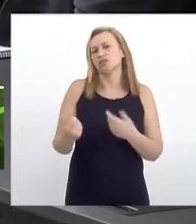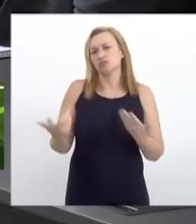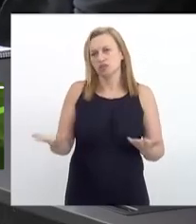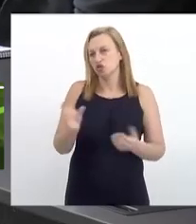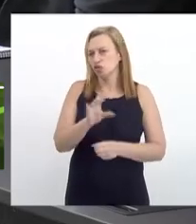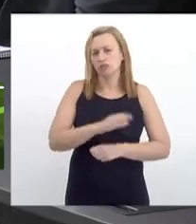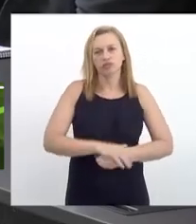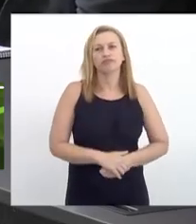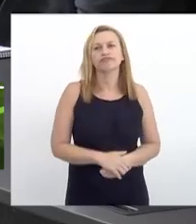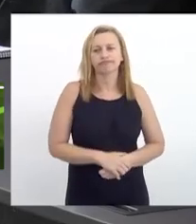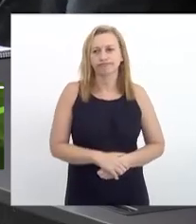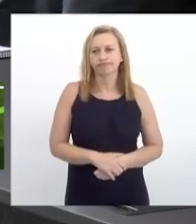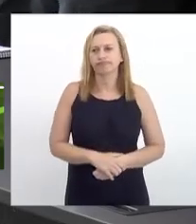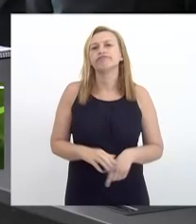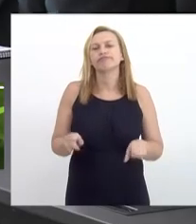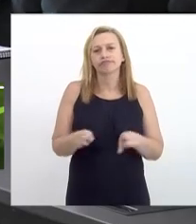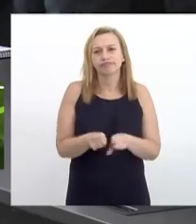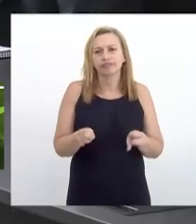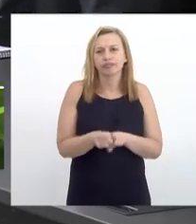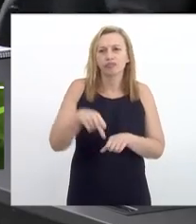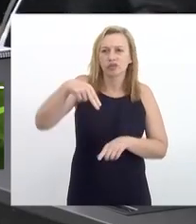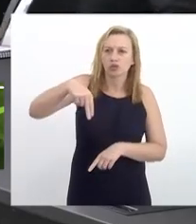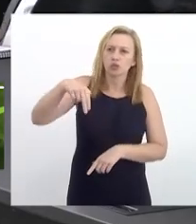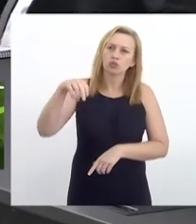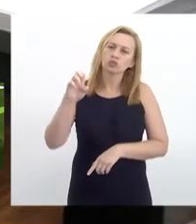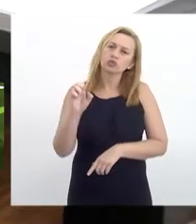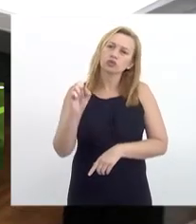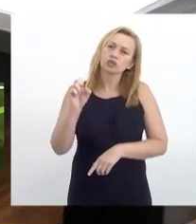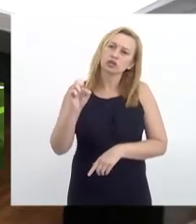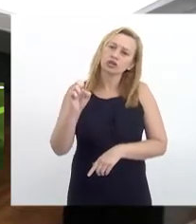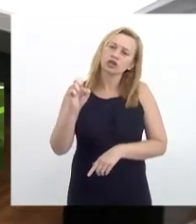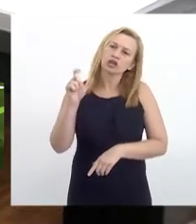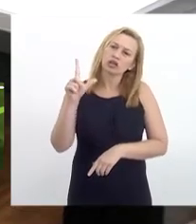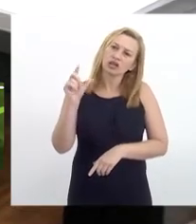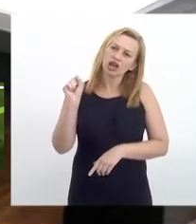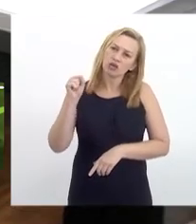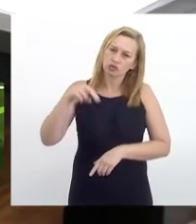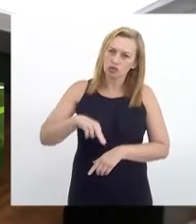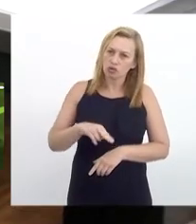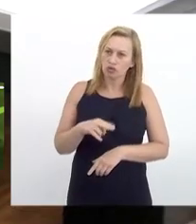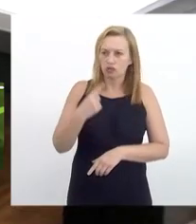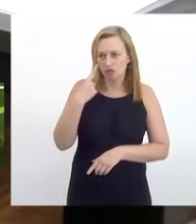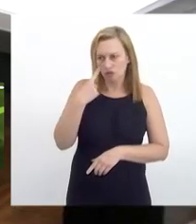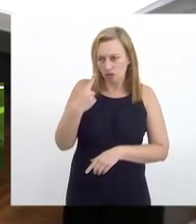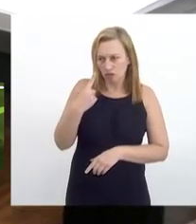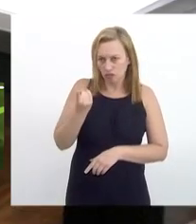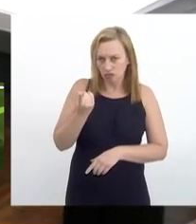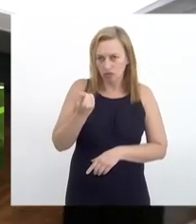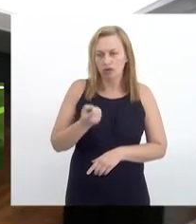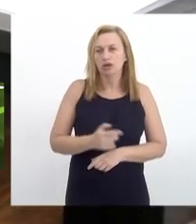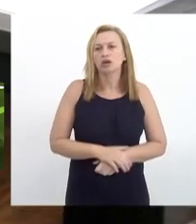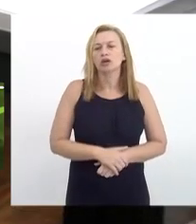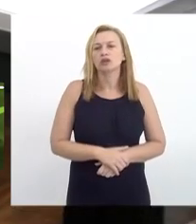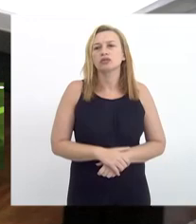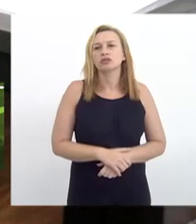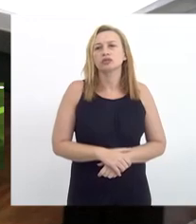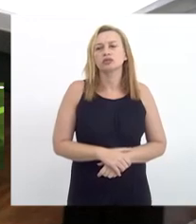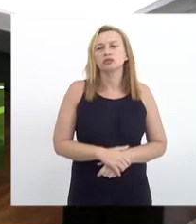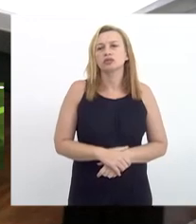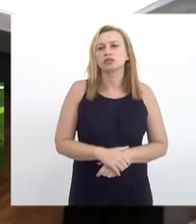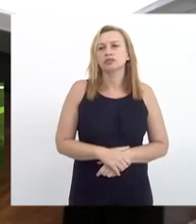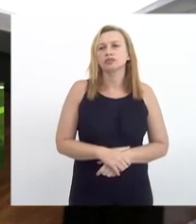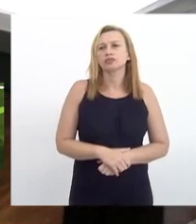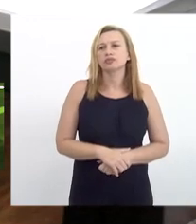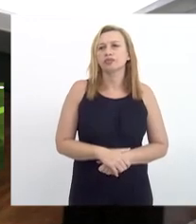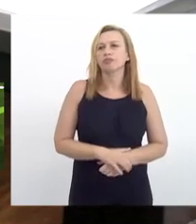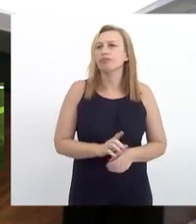É só isso. E também o Nelson ficar de ver viu André o Nelson ficar de